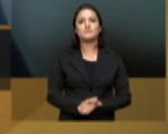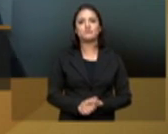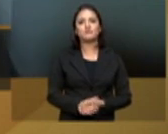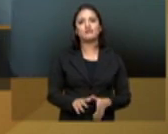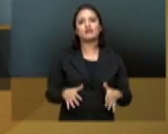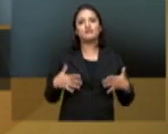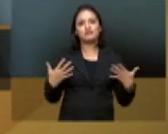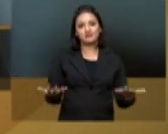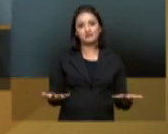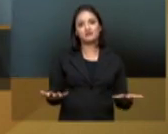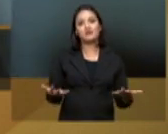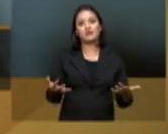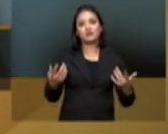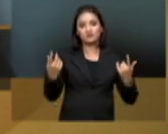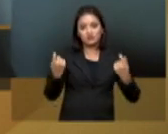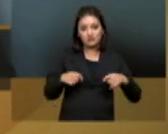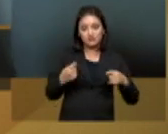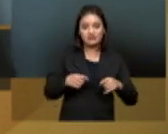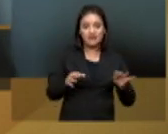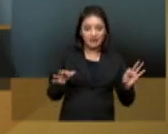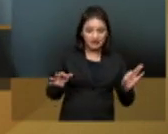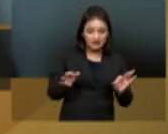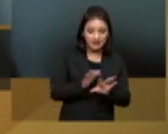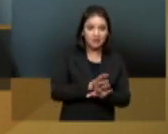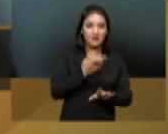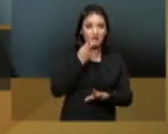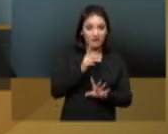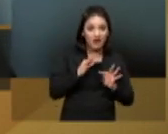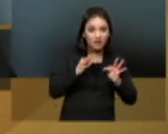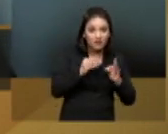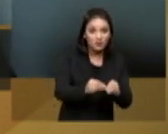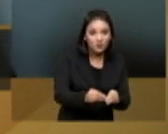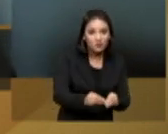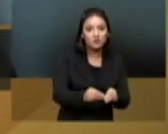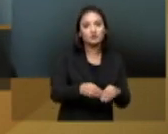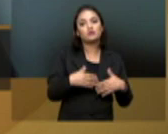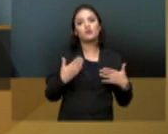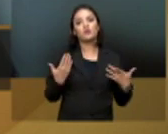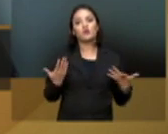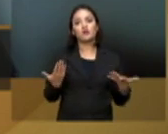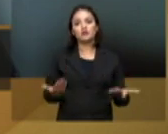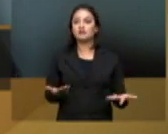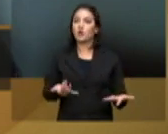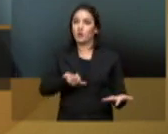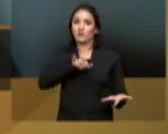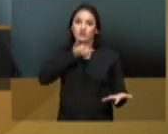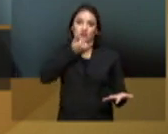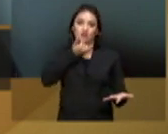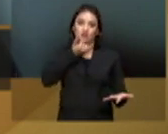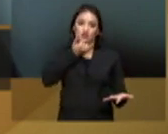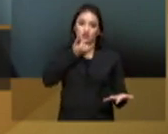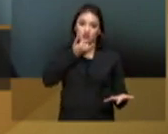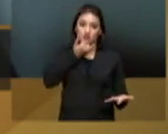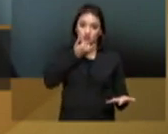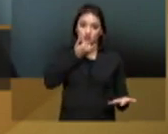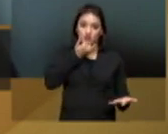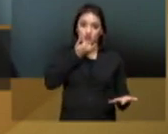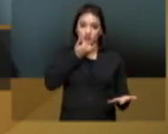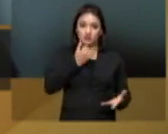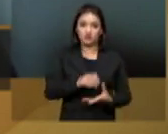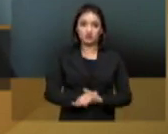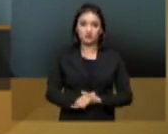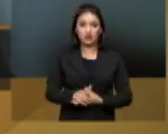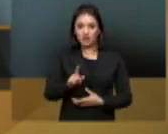temos então que concluir o todo. Então eu penso que isso torna mais objetivo, então pedindo escusas, porque não tenho nenhuma pretensão de